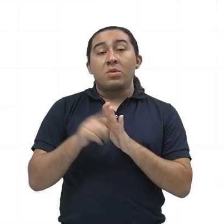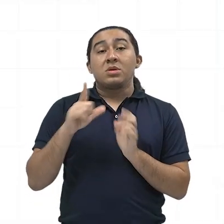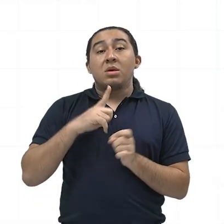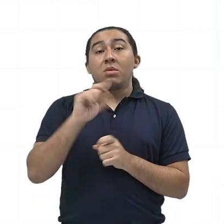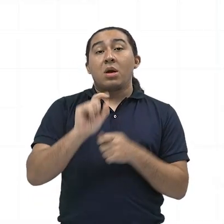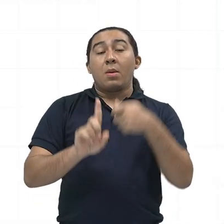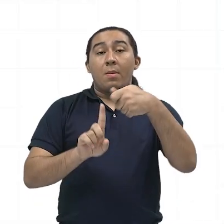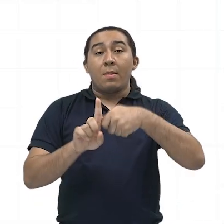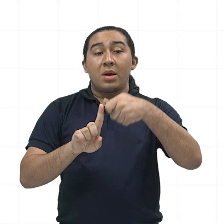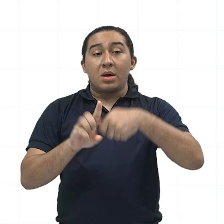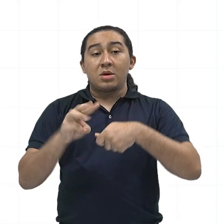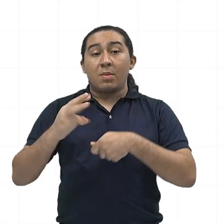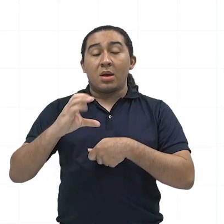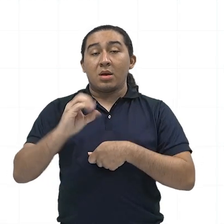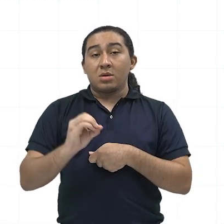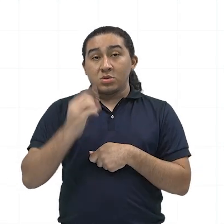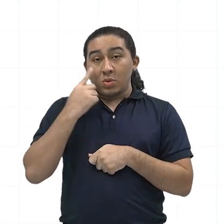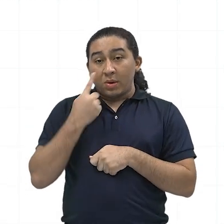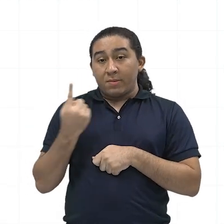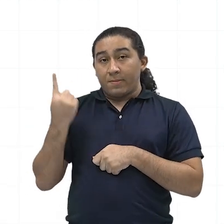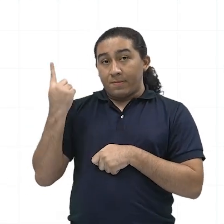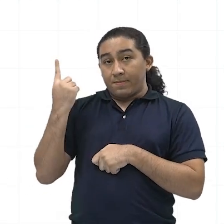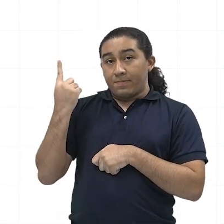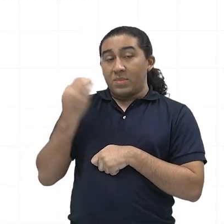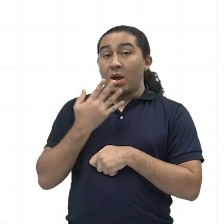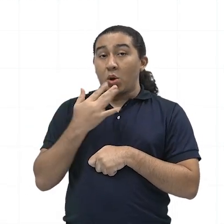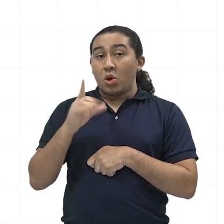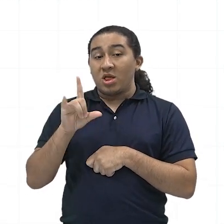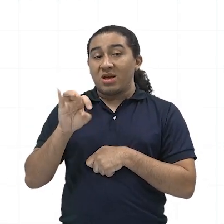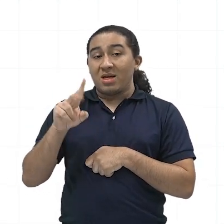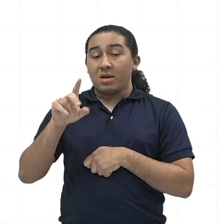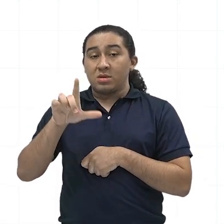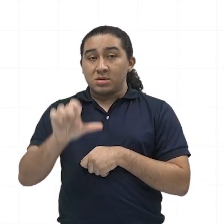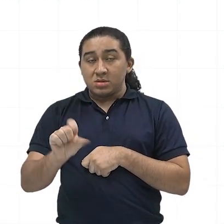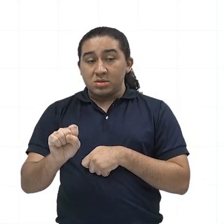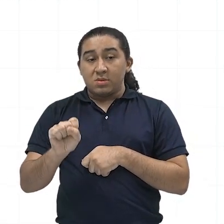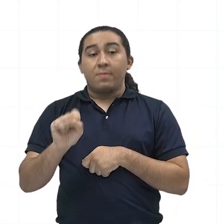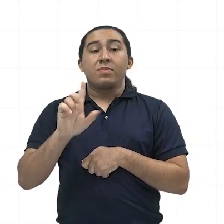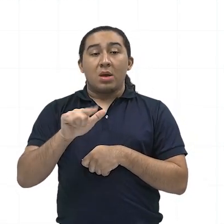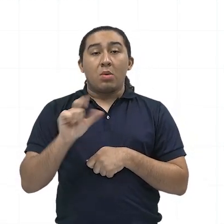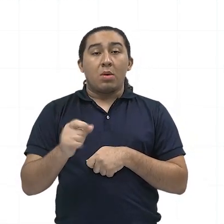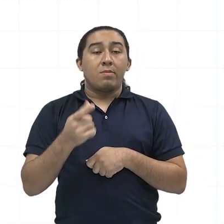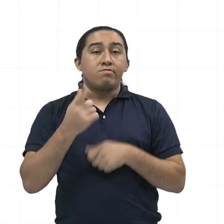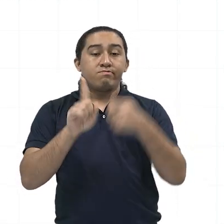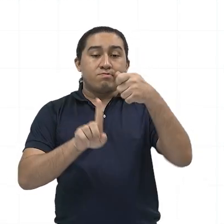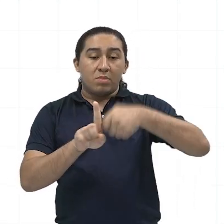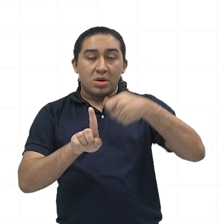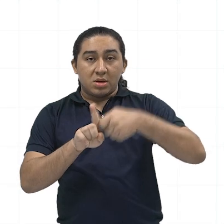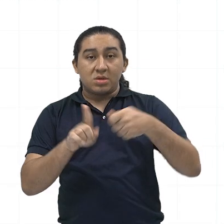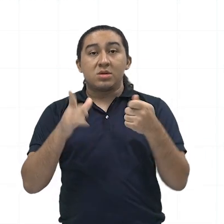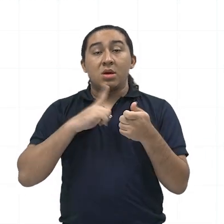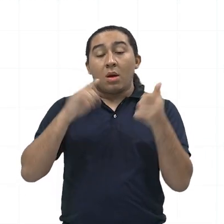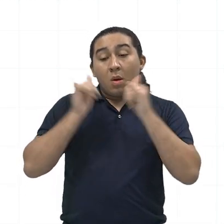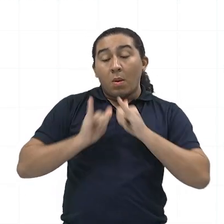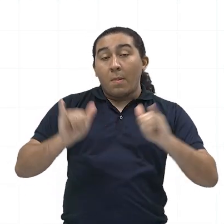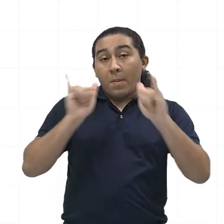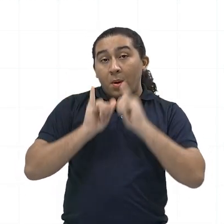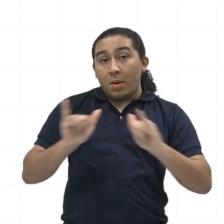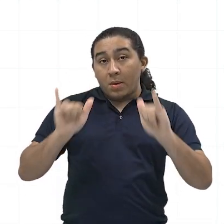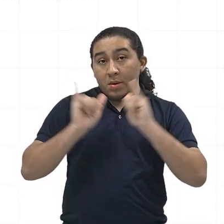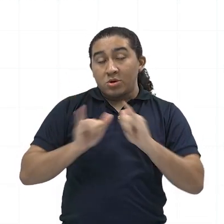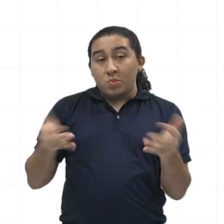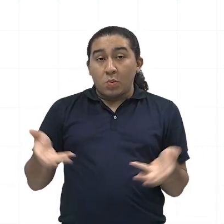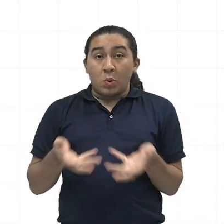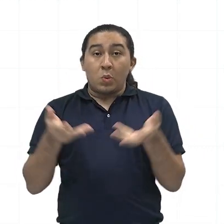Março Lilás. Então, o mês de março foi escolhido como o mês da campanha de sensibilização Março